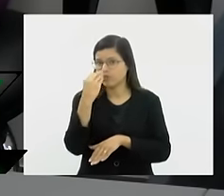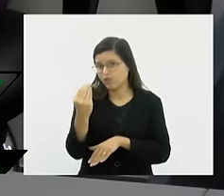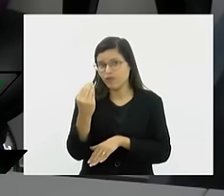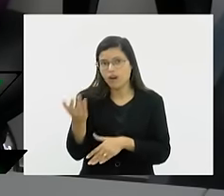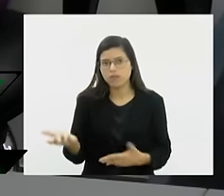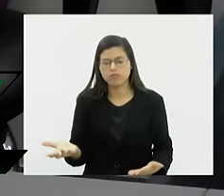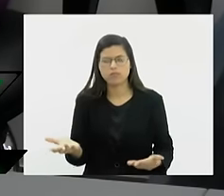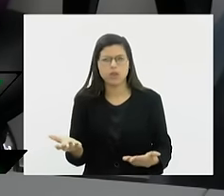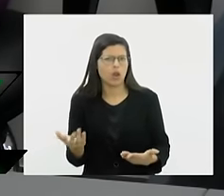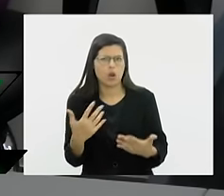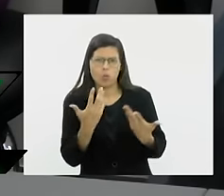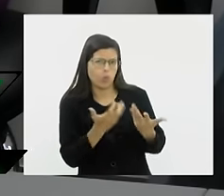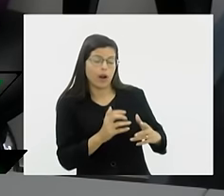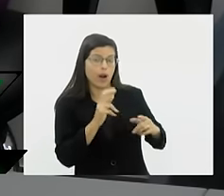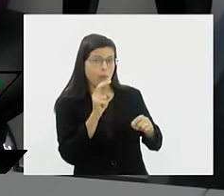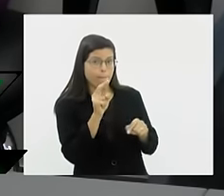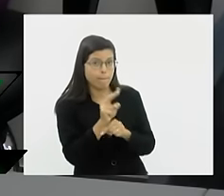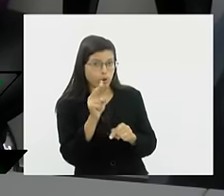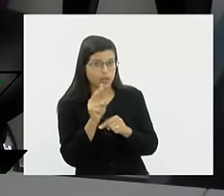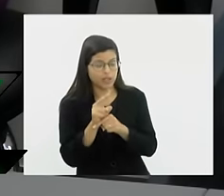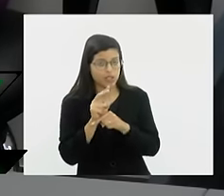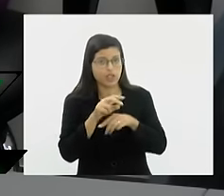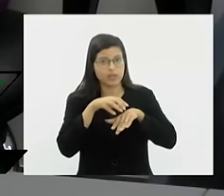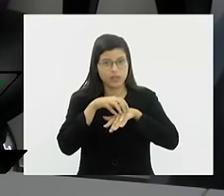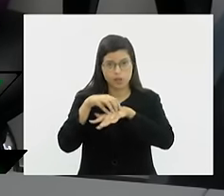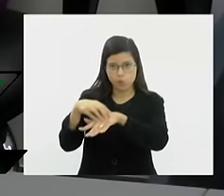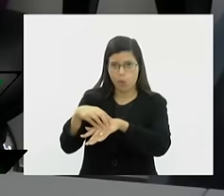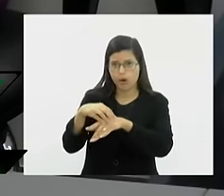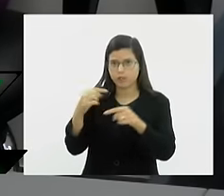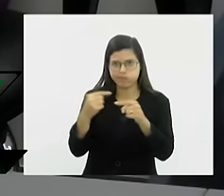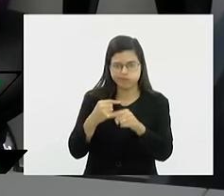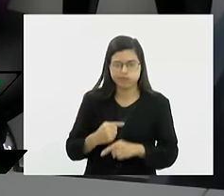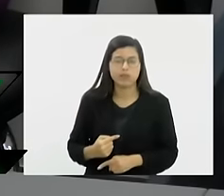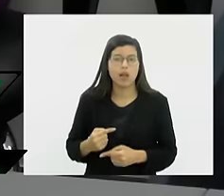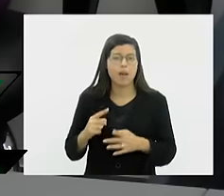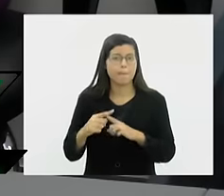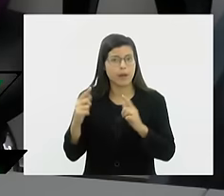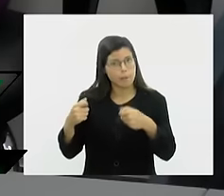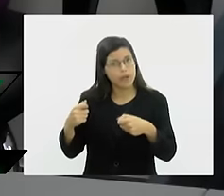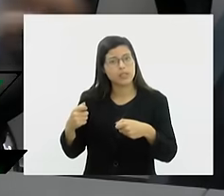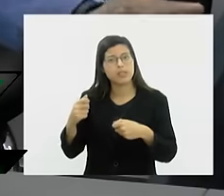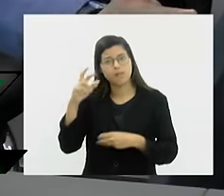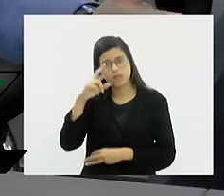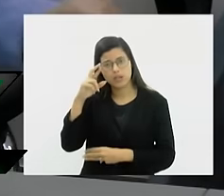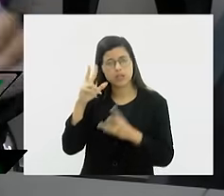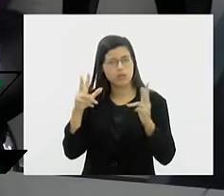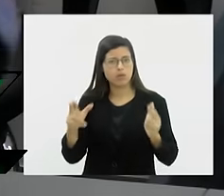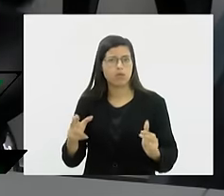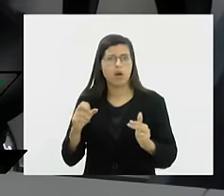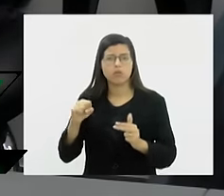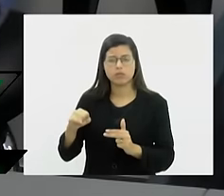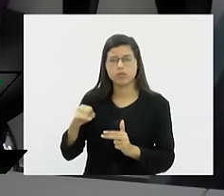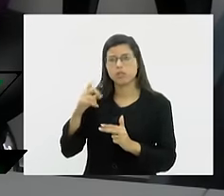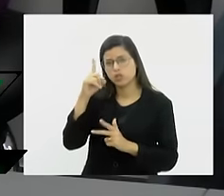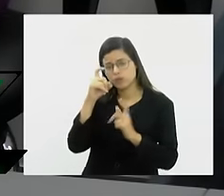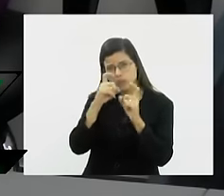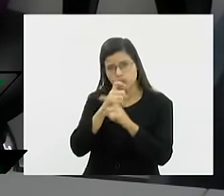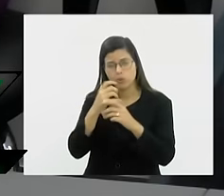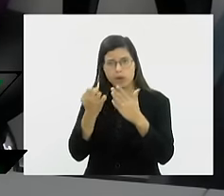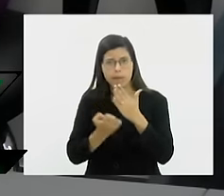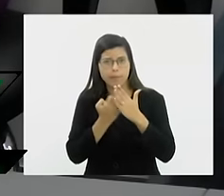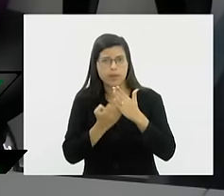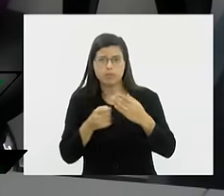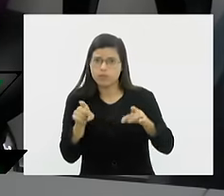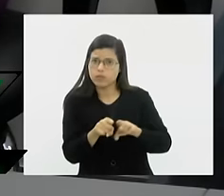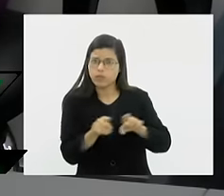proteger transporte irregular, mas aquele que está certo. Então, da mesma forma como tem que ser, se está difícil para as empresas, também está difícil para